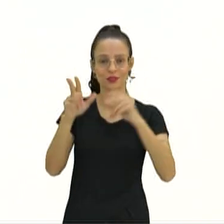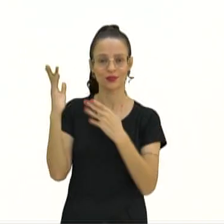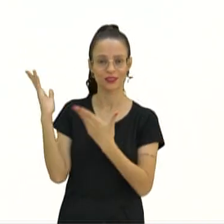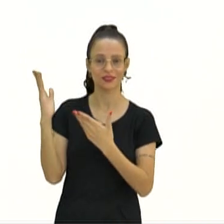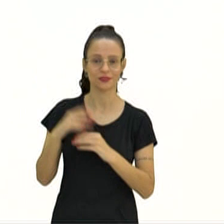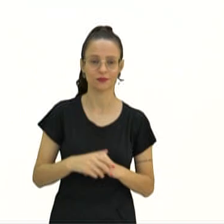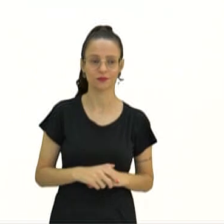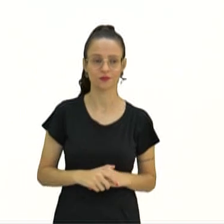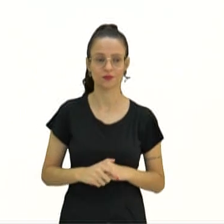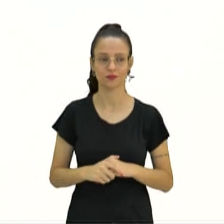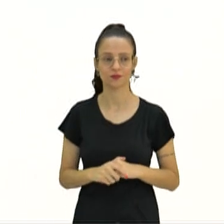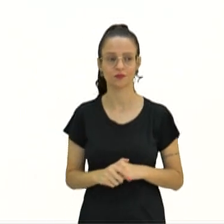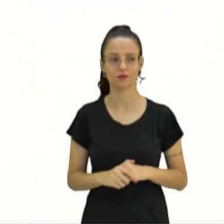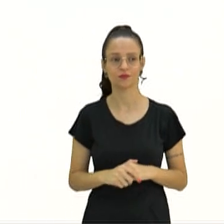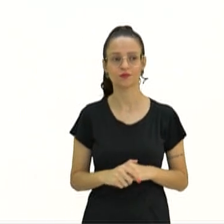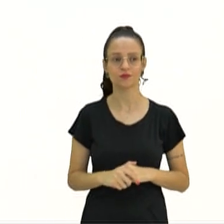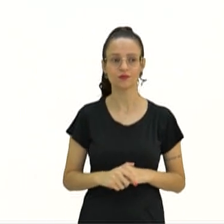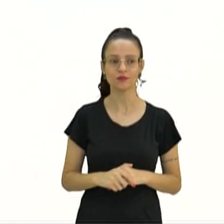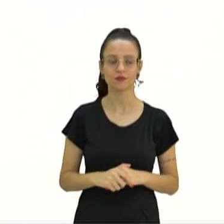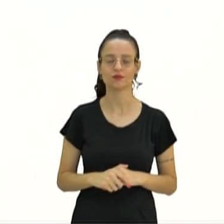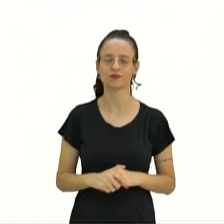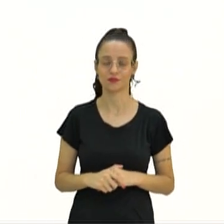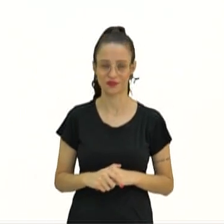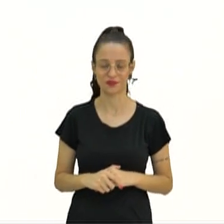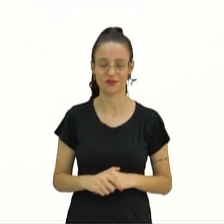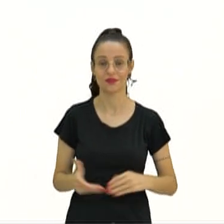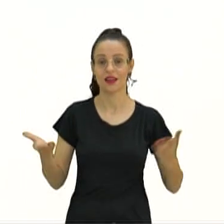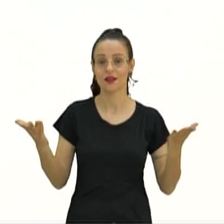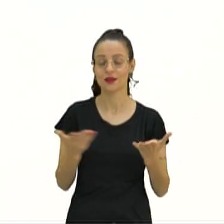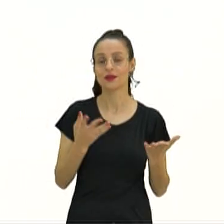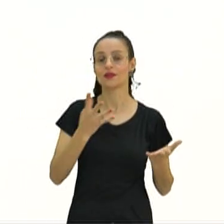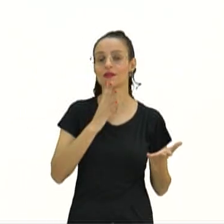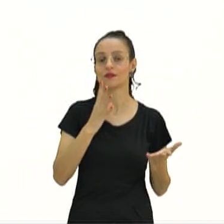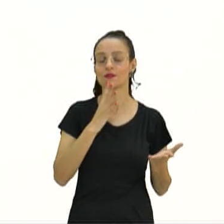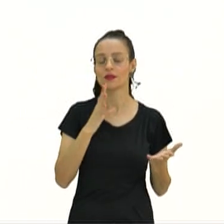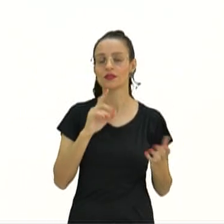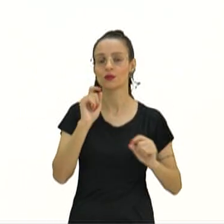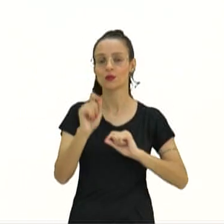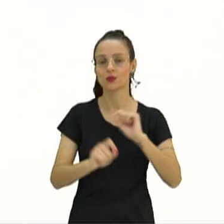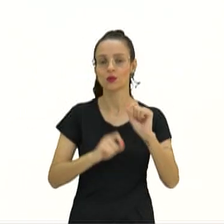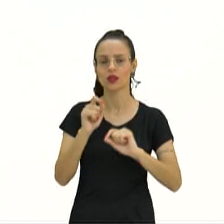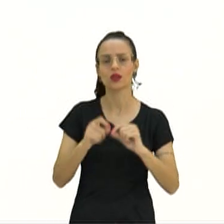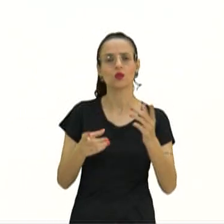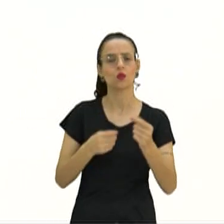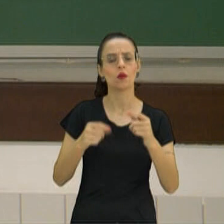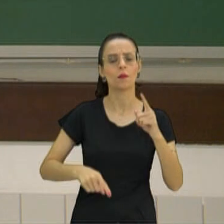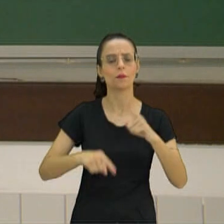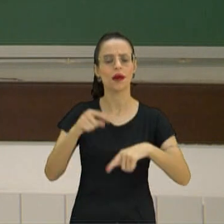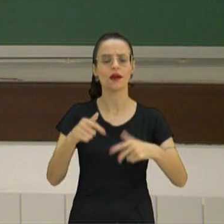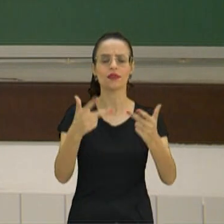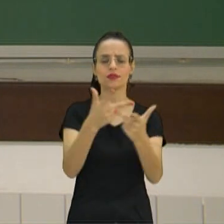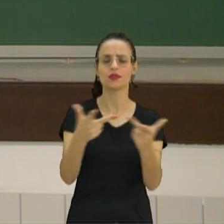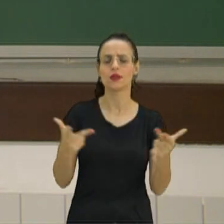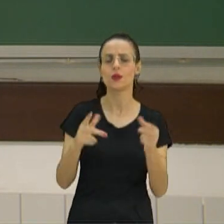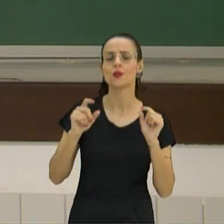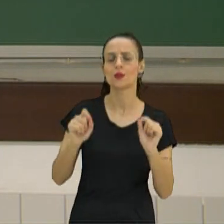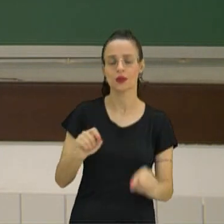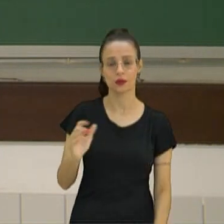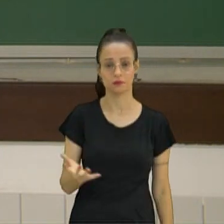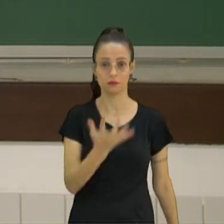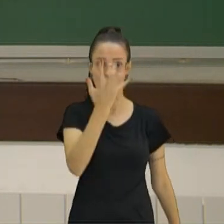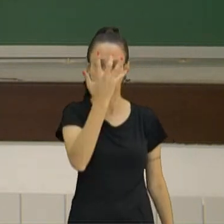nesses exemplos que a gente tem. E a gente agora vai conhecer as materialidades dessa máscara. De que materiais elas